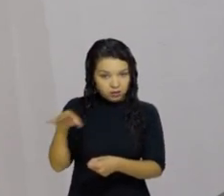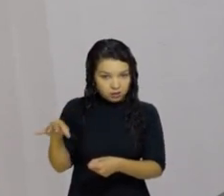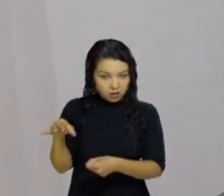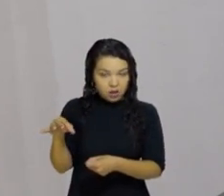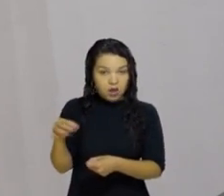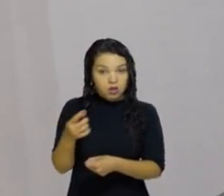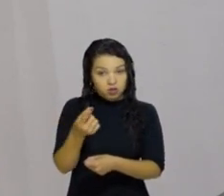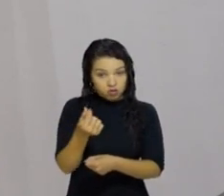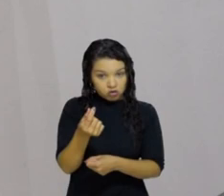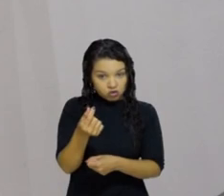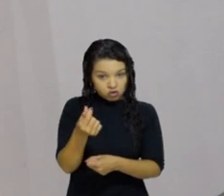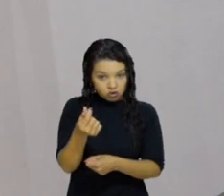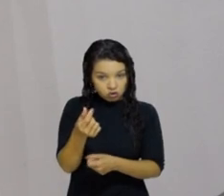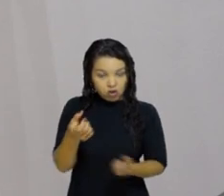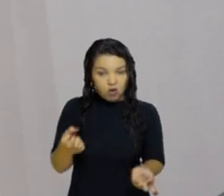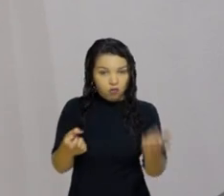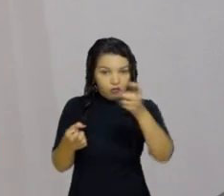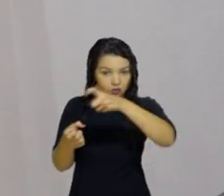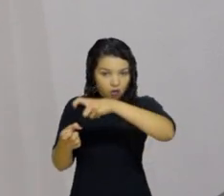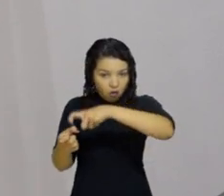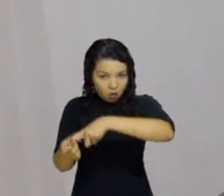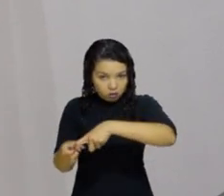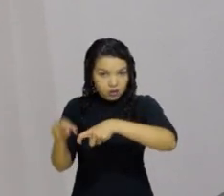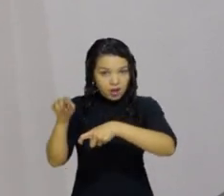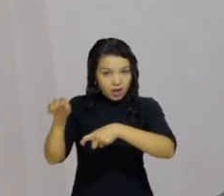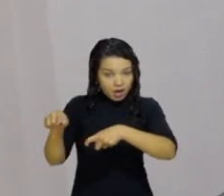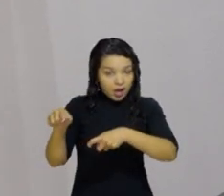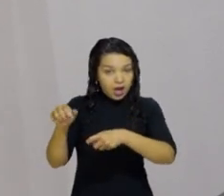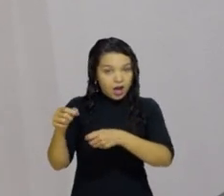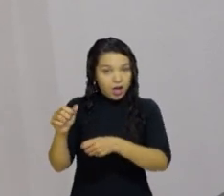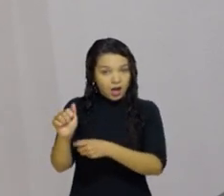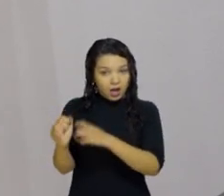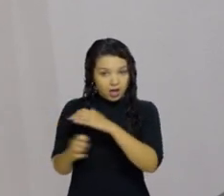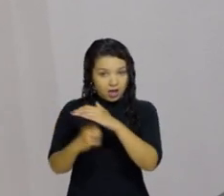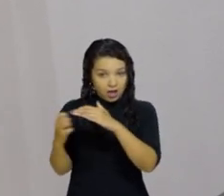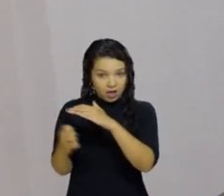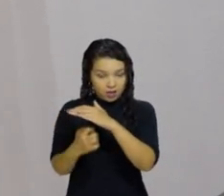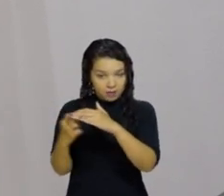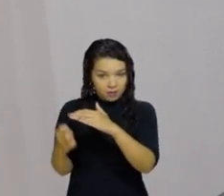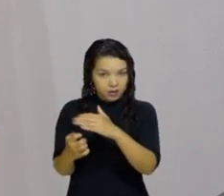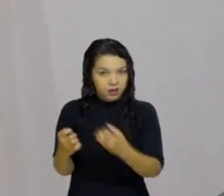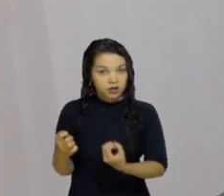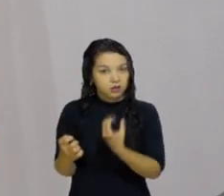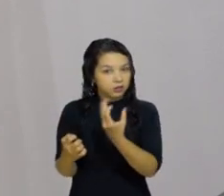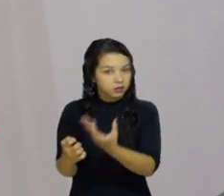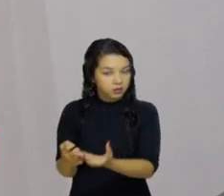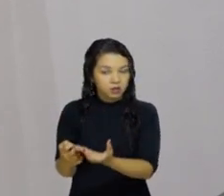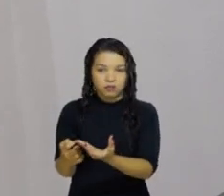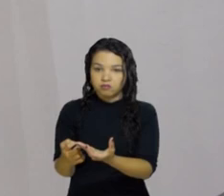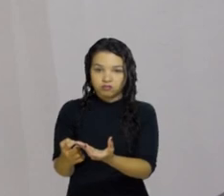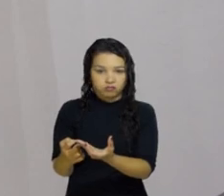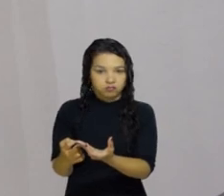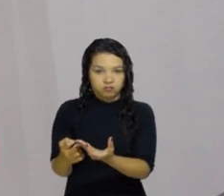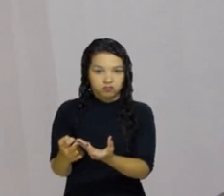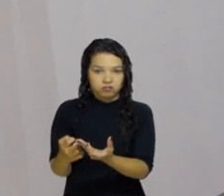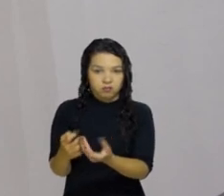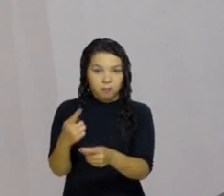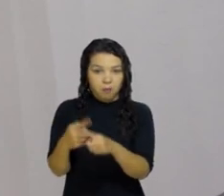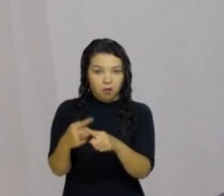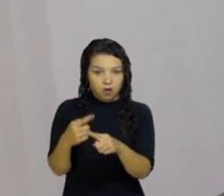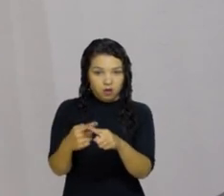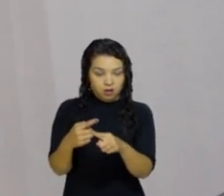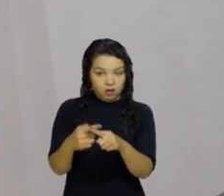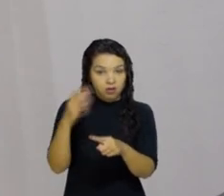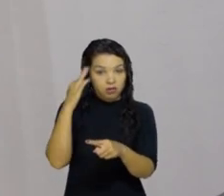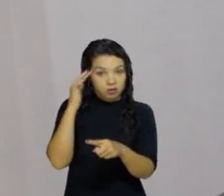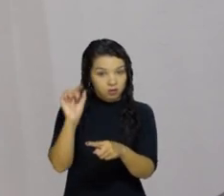econômico-financeiro solicitado pela Arteris para a obra emergencial realizada por entender que o deslizamento ocorrido